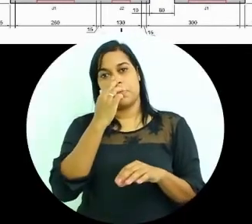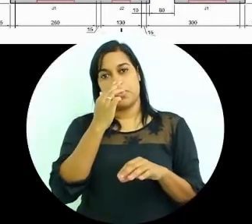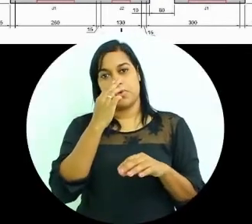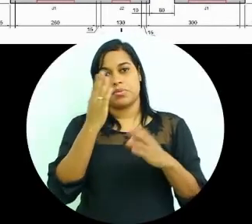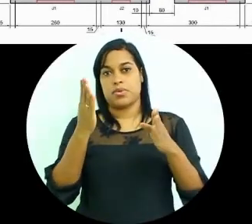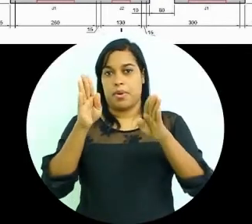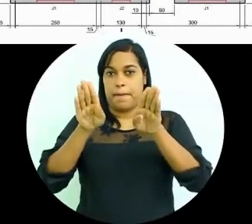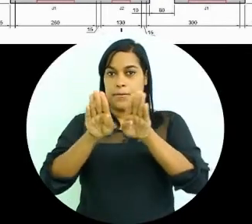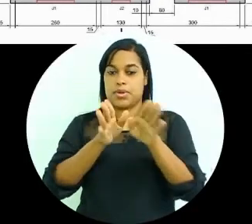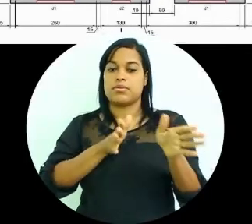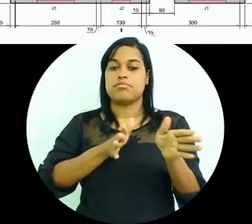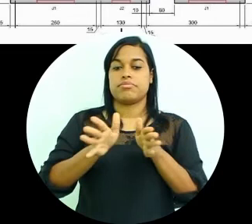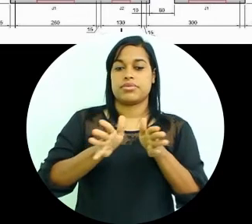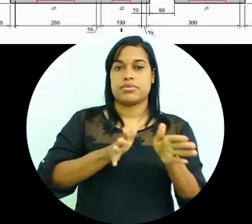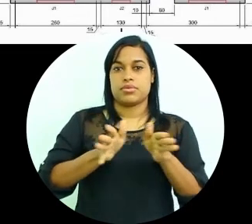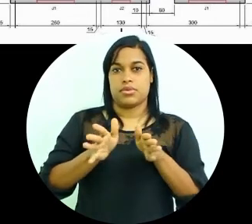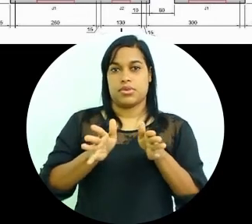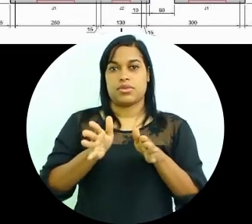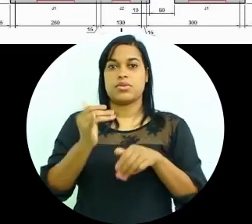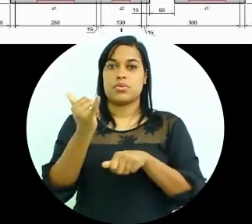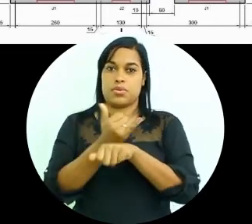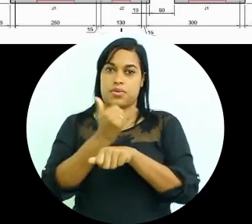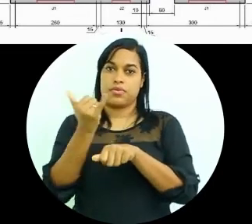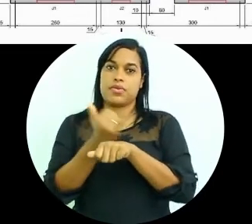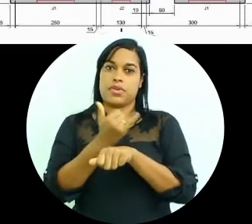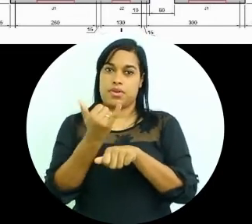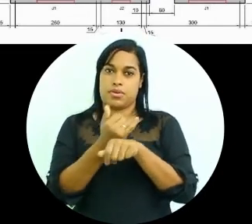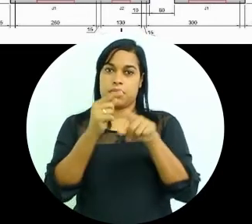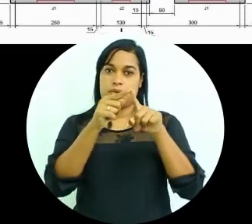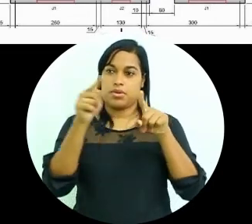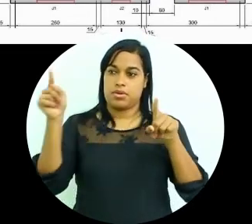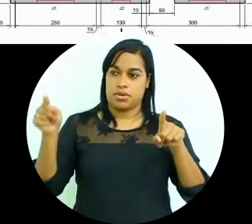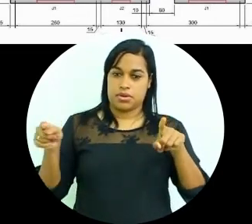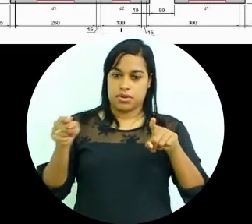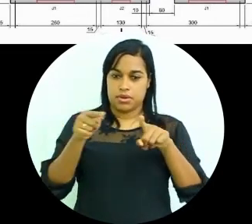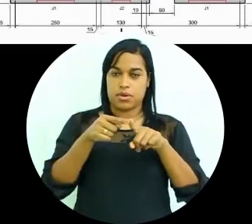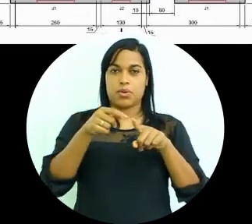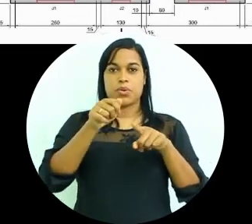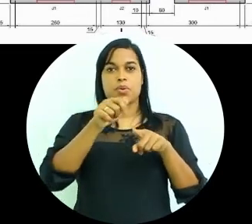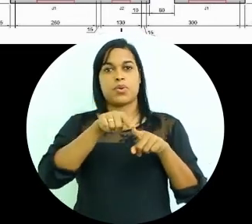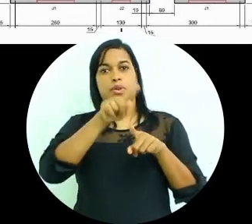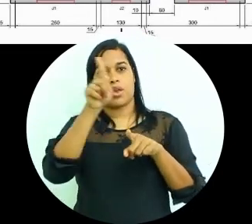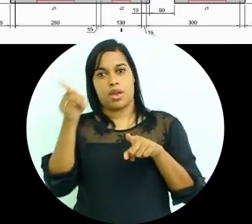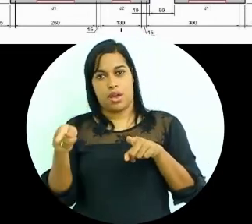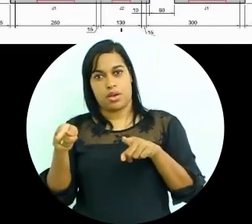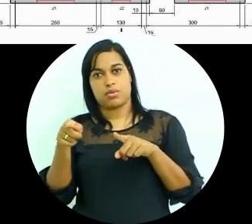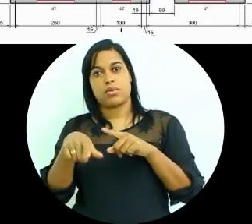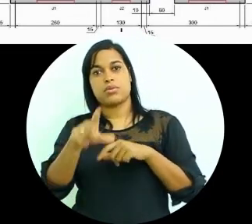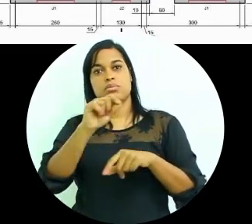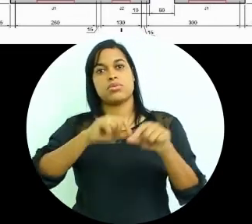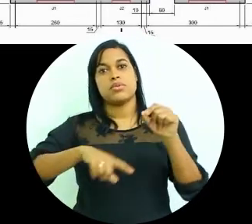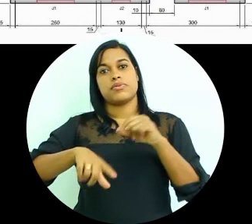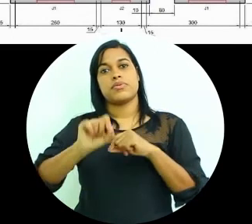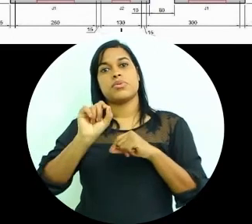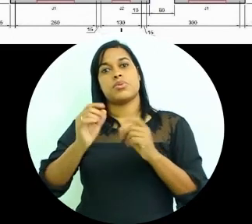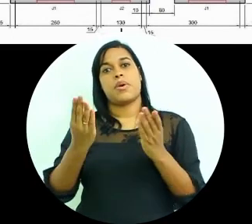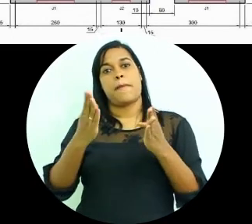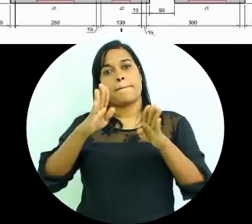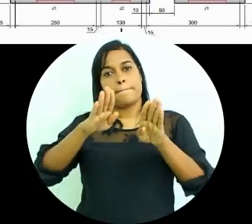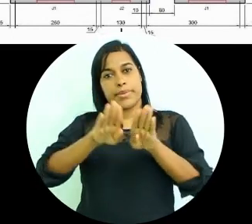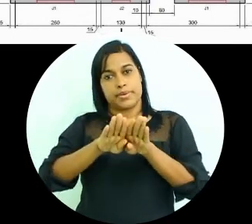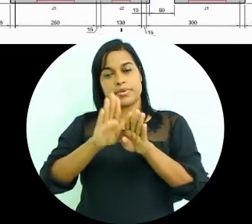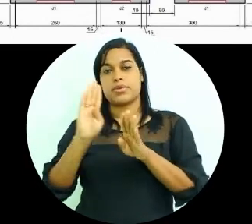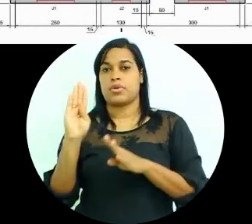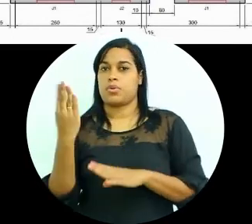Utilizando o mesmo procedimento da porta de acesso, com a ferramenta retângulo e arco, eu defini